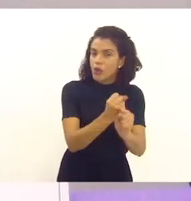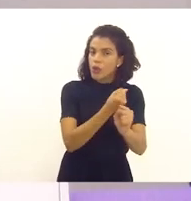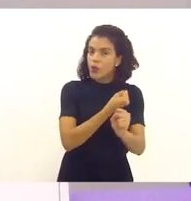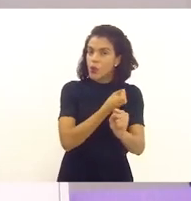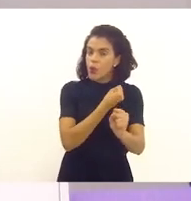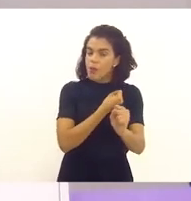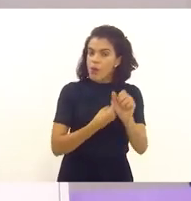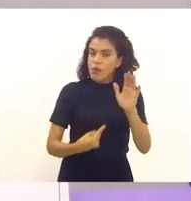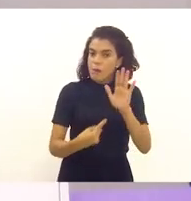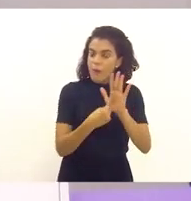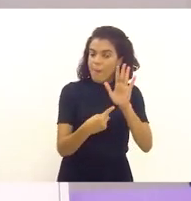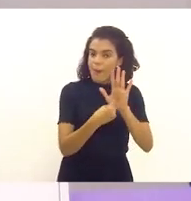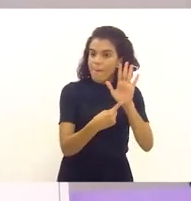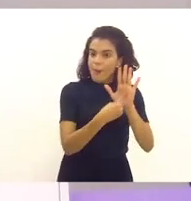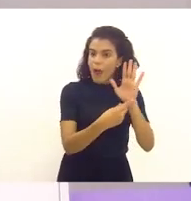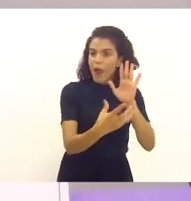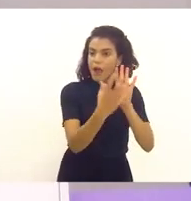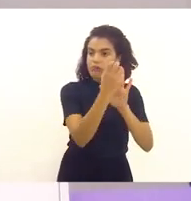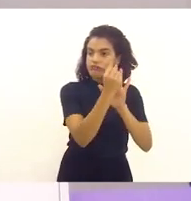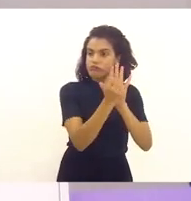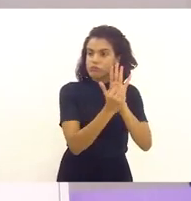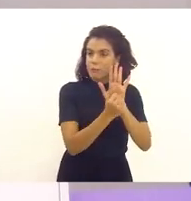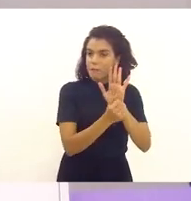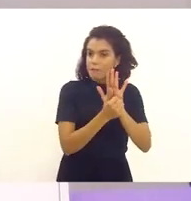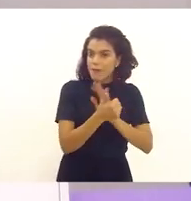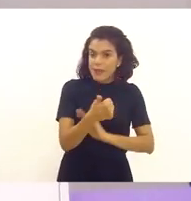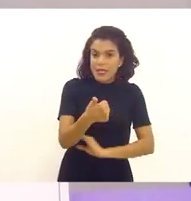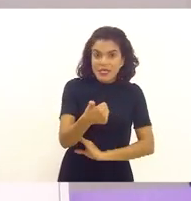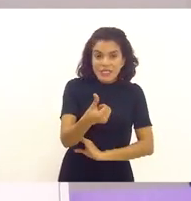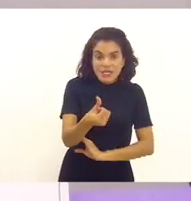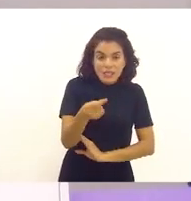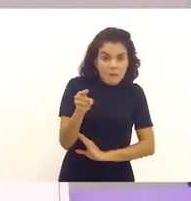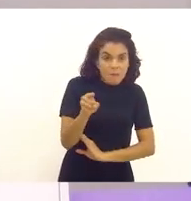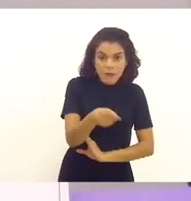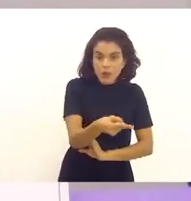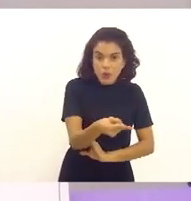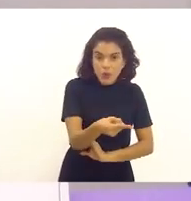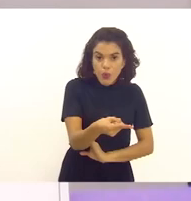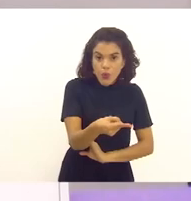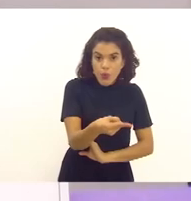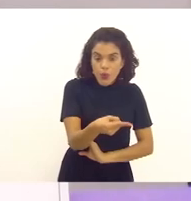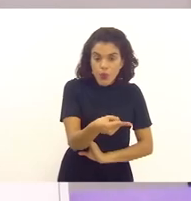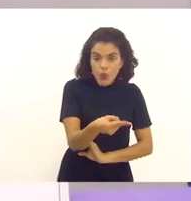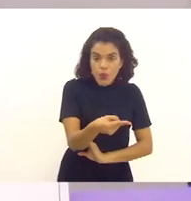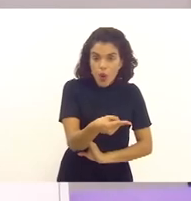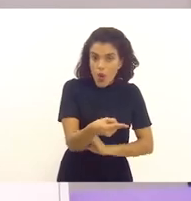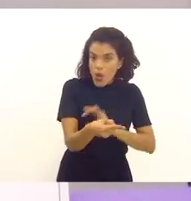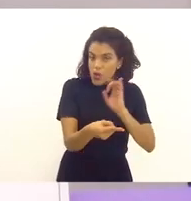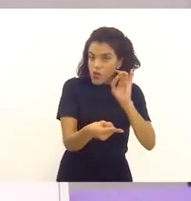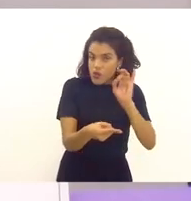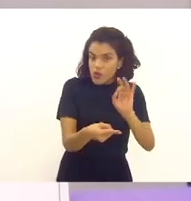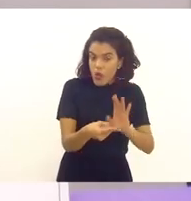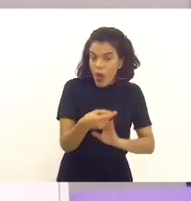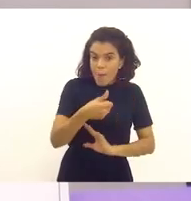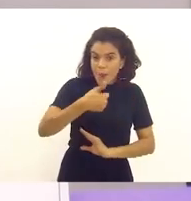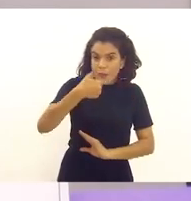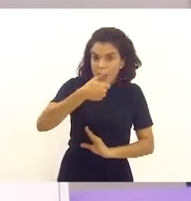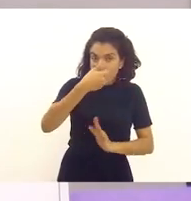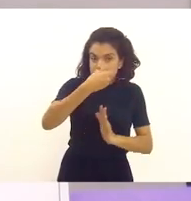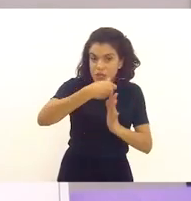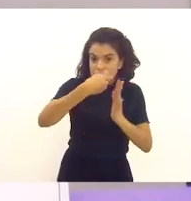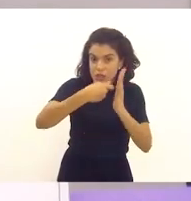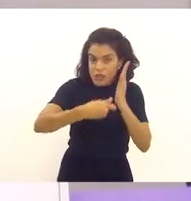ocorrências senhora Gabriela 16 mil ocorrência só no primeiro semestre de